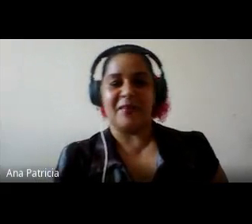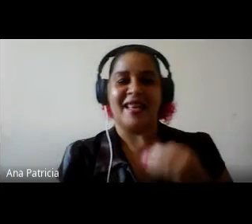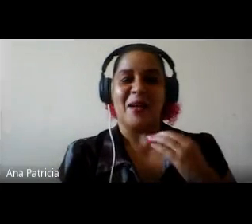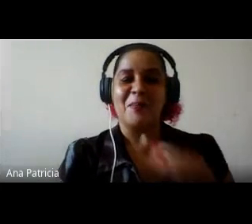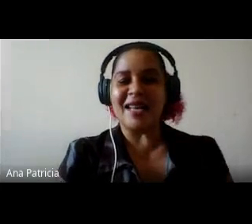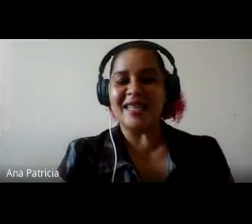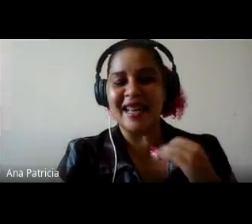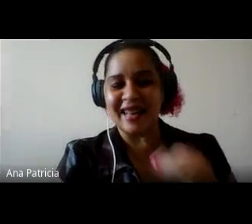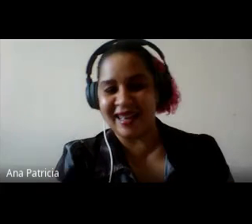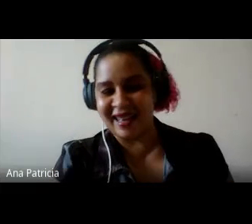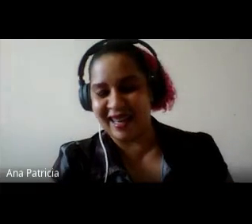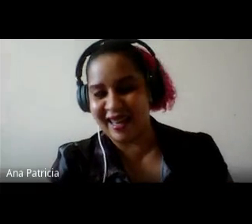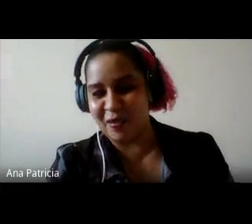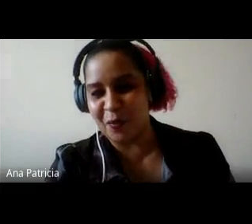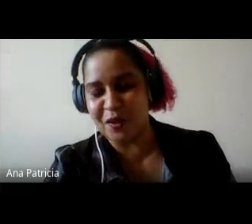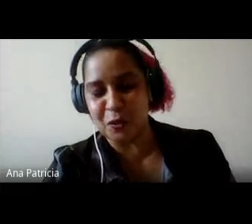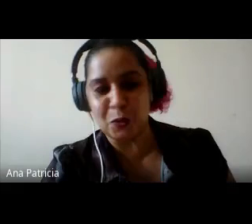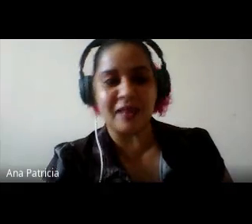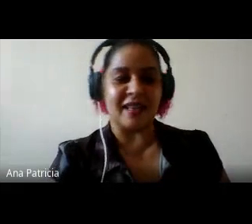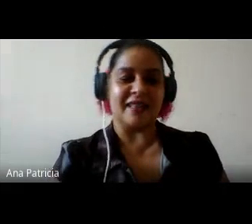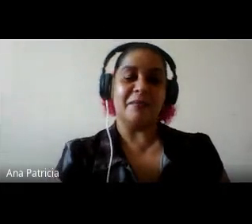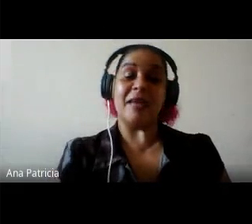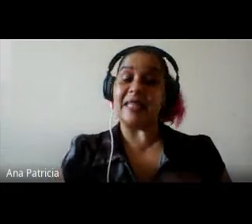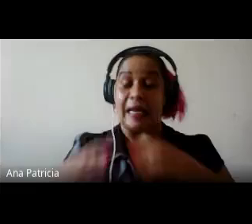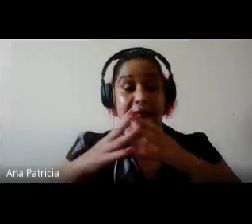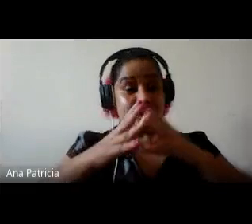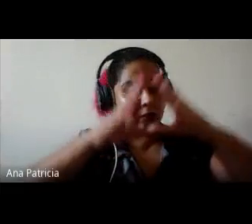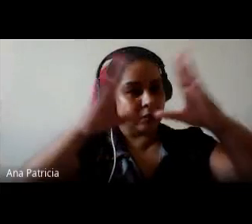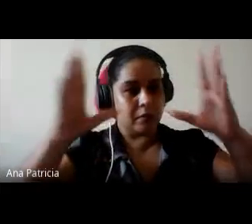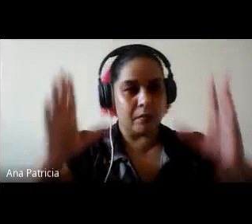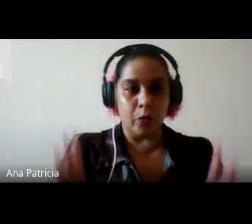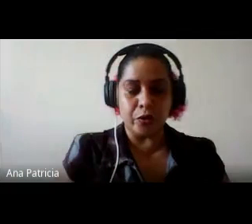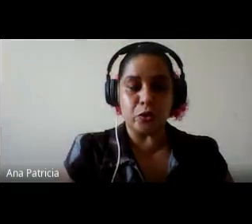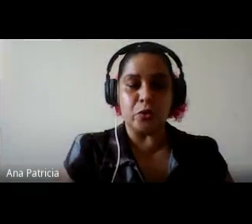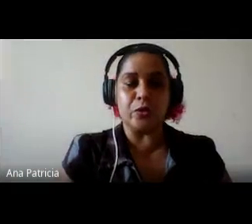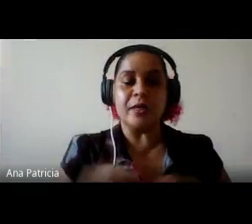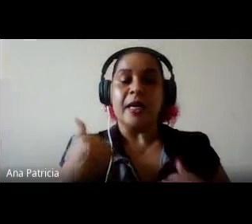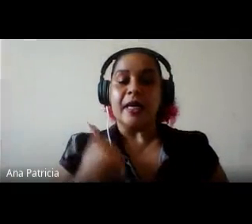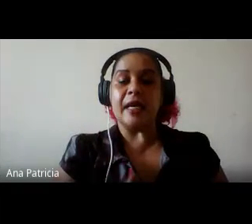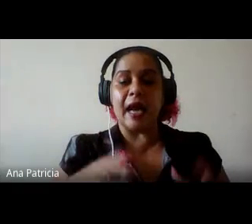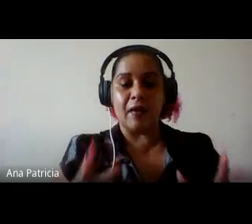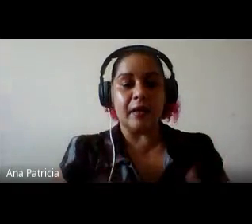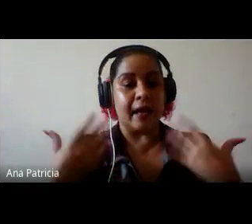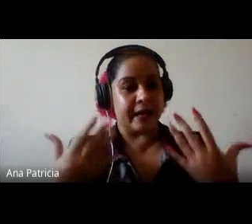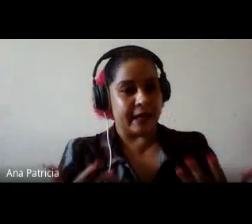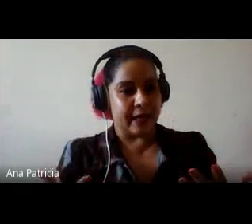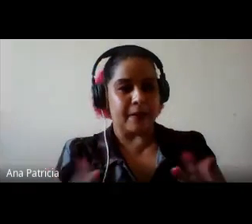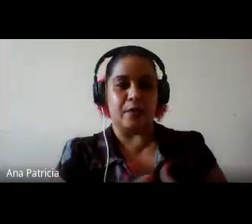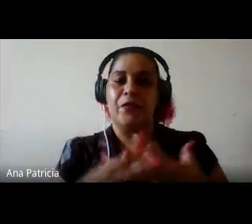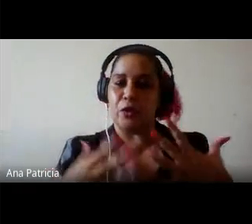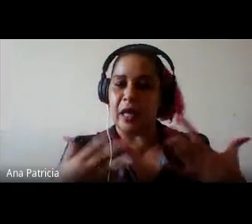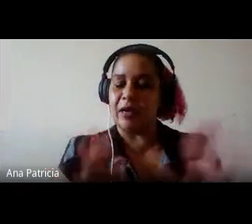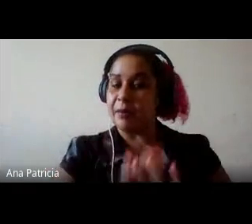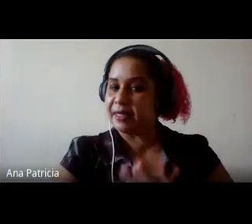conhece, mas com o professor Joatan. Minha sala tem muitos surdos, e a aula é em